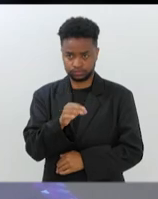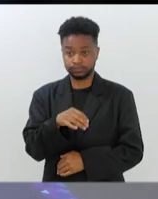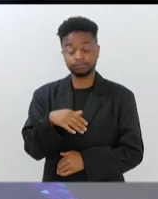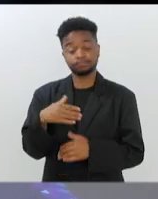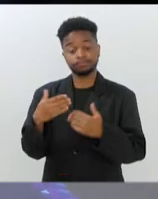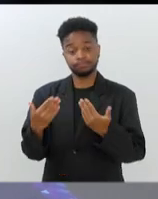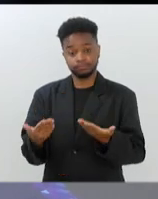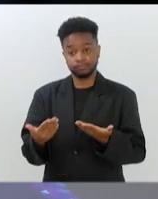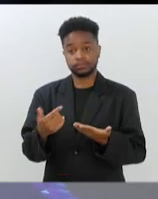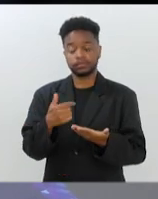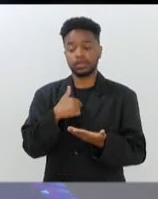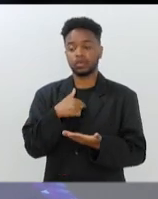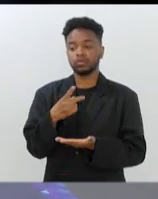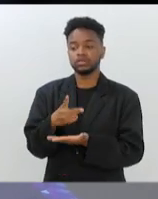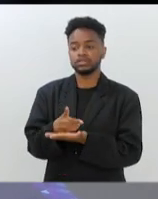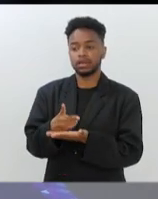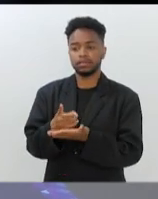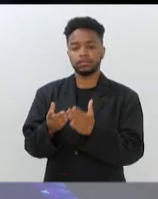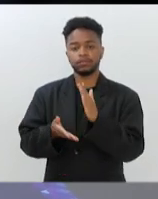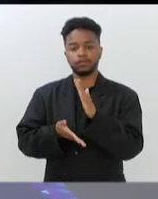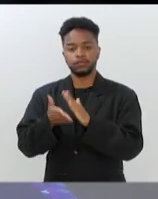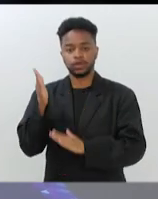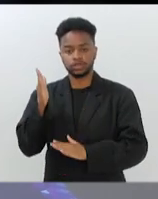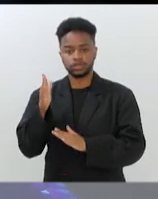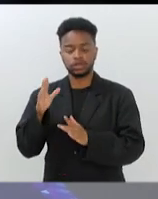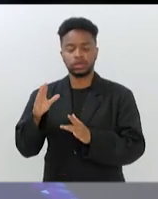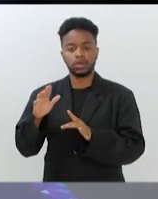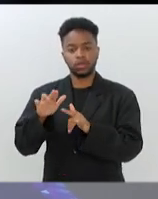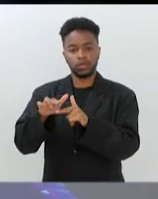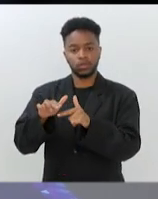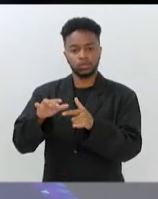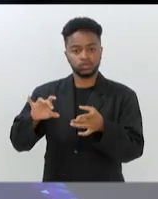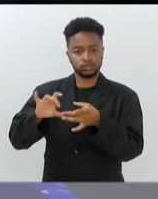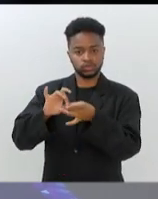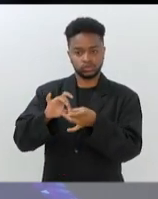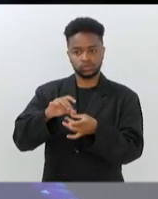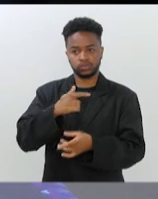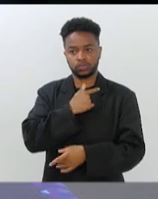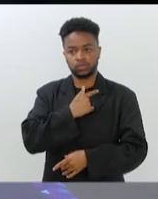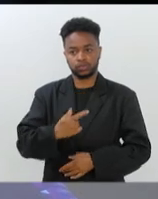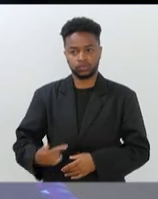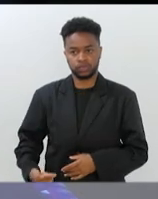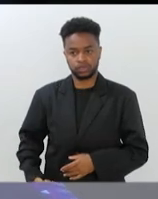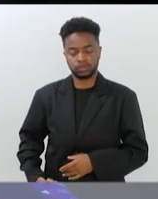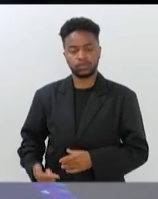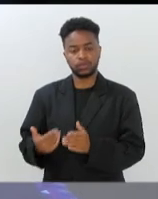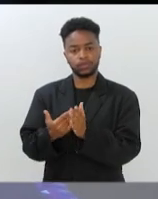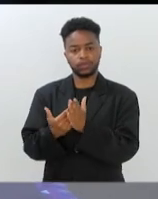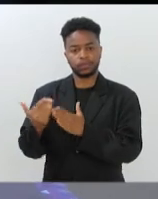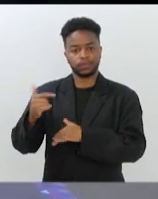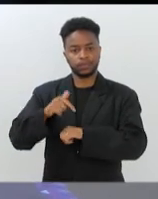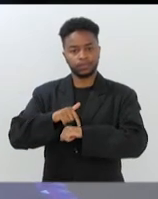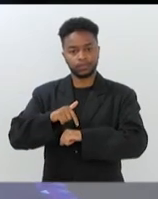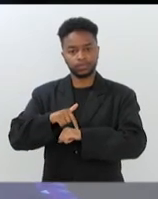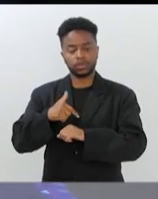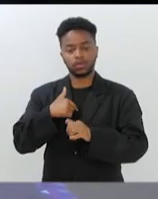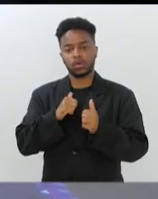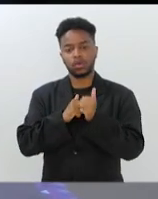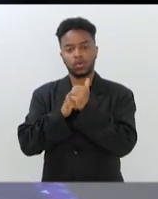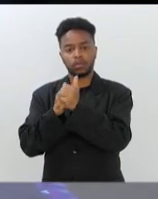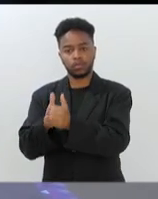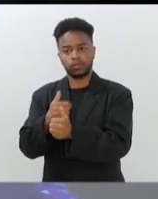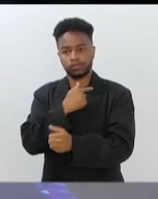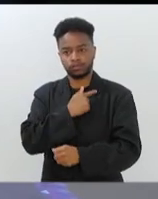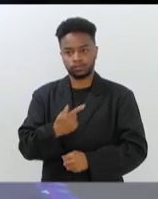eu Todas as viagens que fiz pelo governo do estado Desde Que acompanho eh o governador nessa função